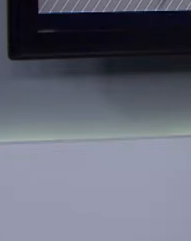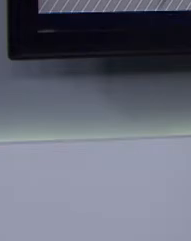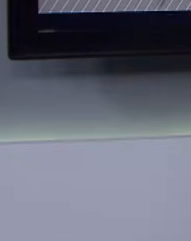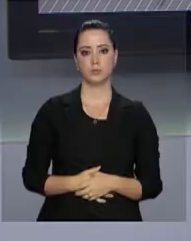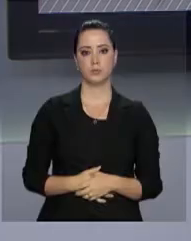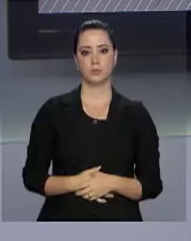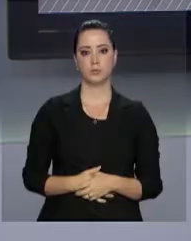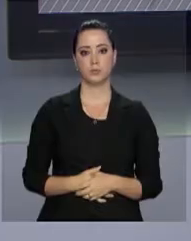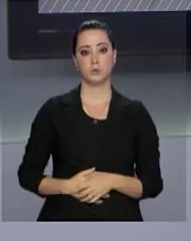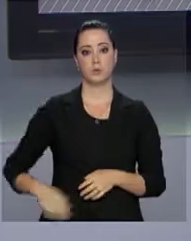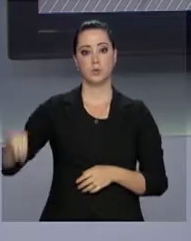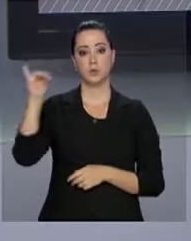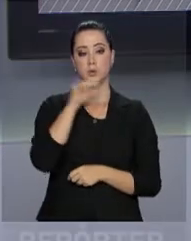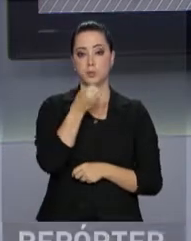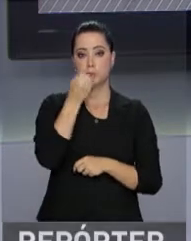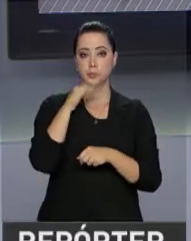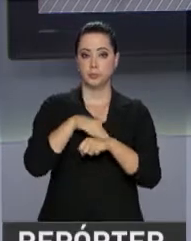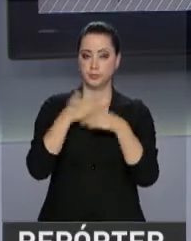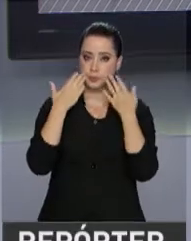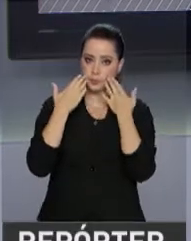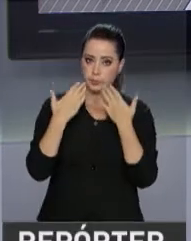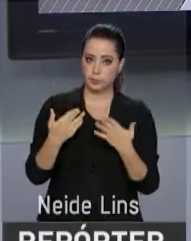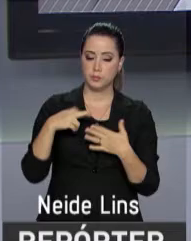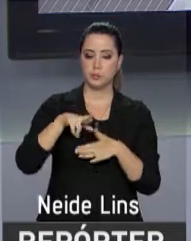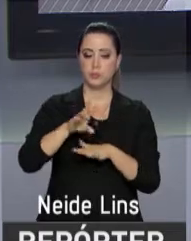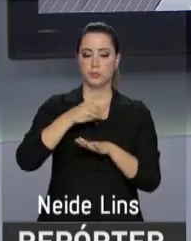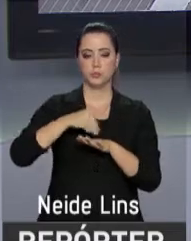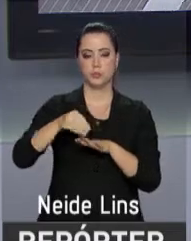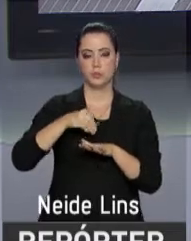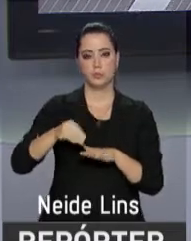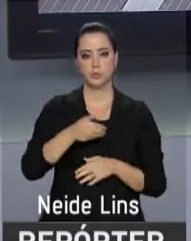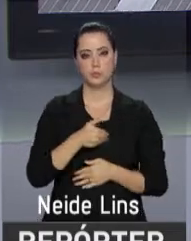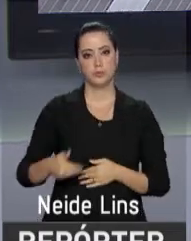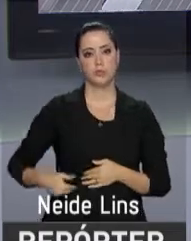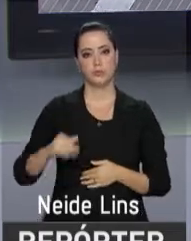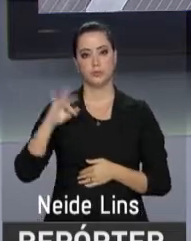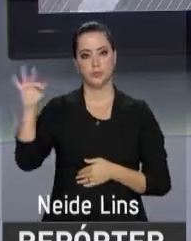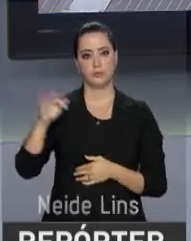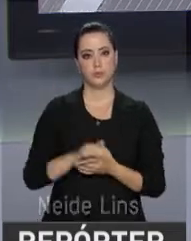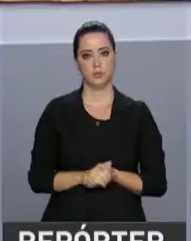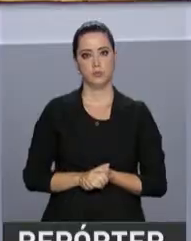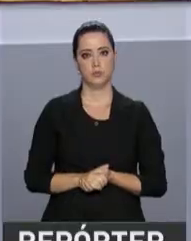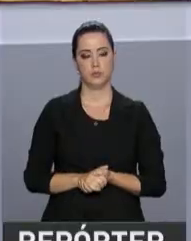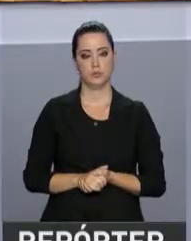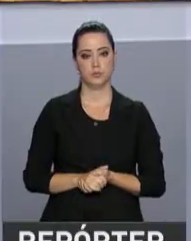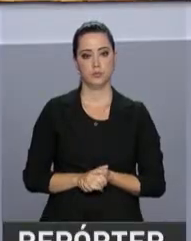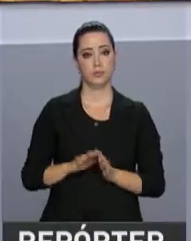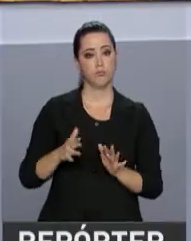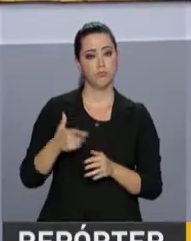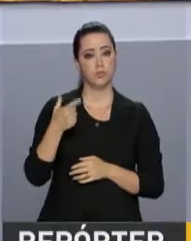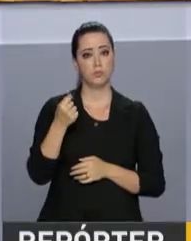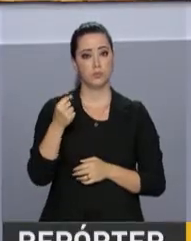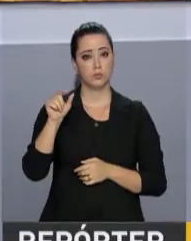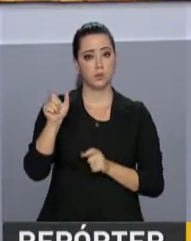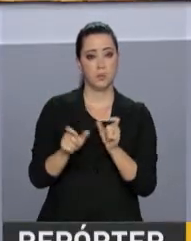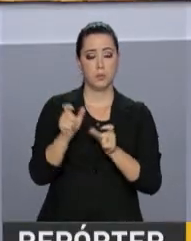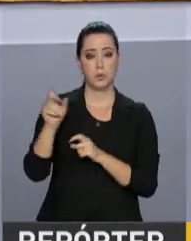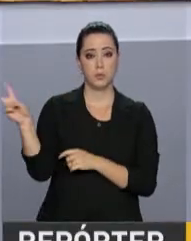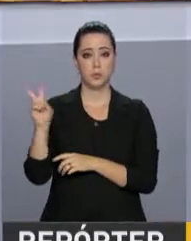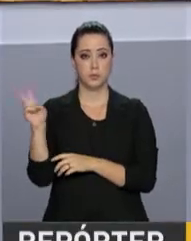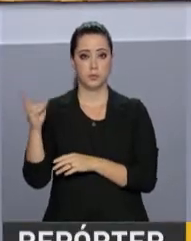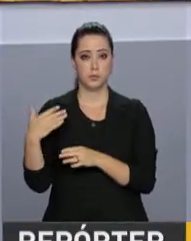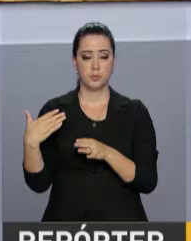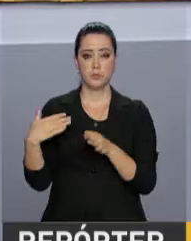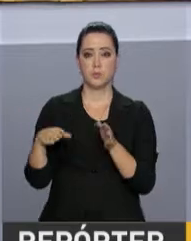olá boa noite no ar o repórter nbr com as notícias do governo federal cerca de 200 imigrantes